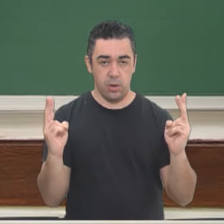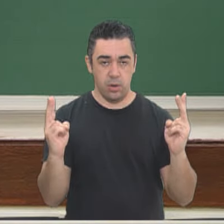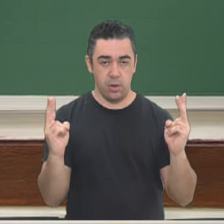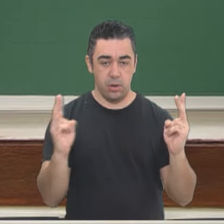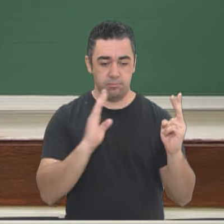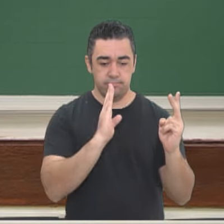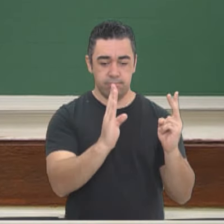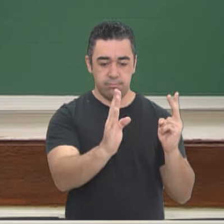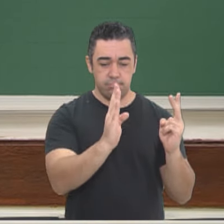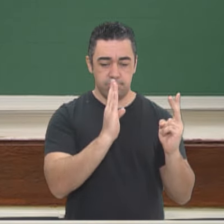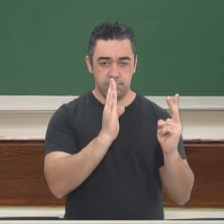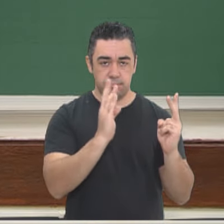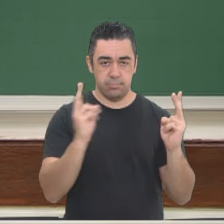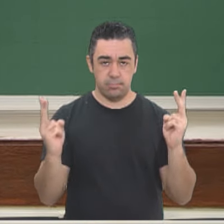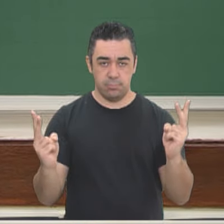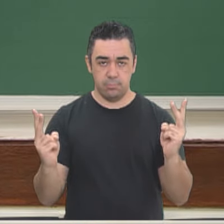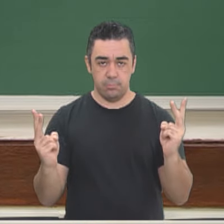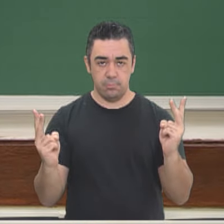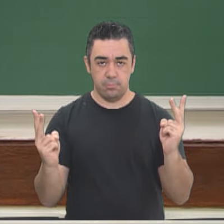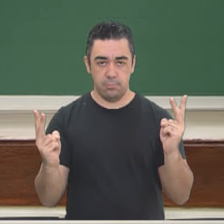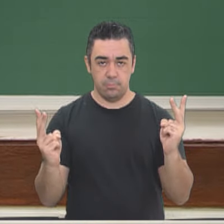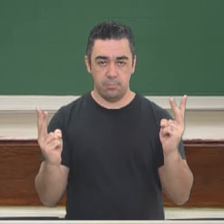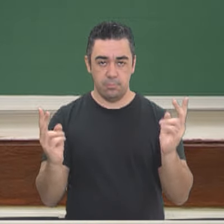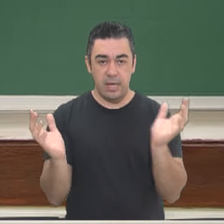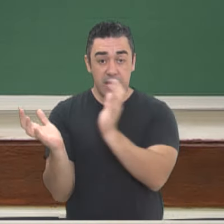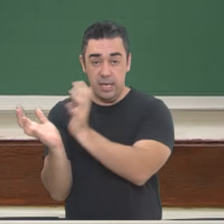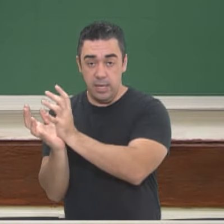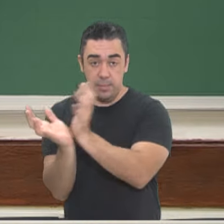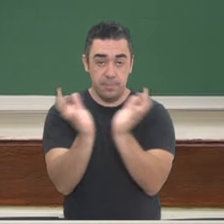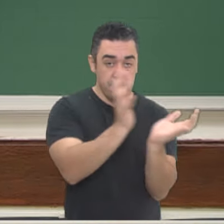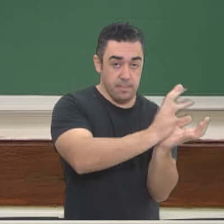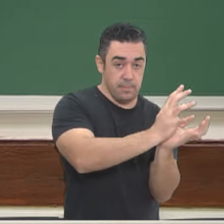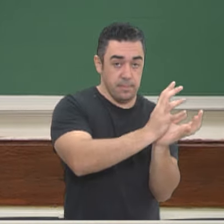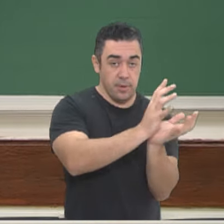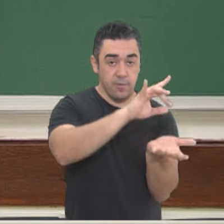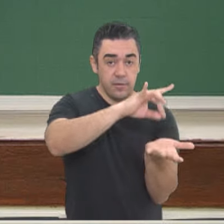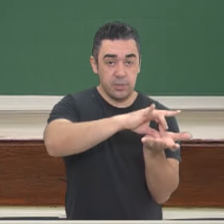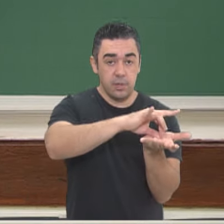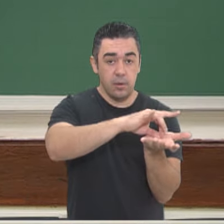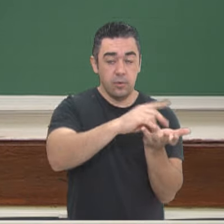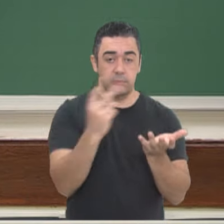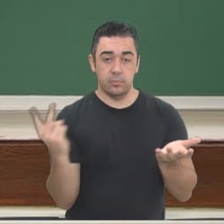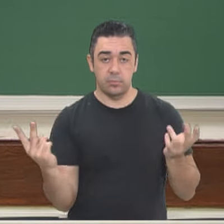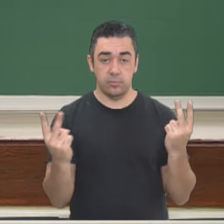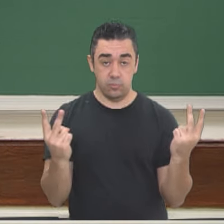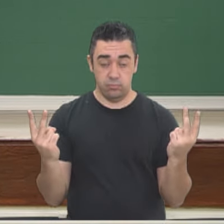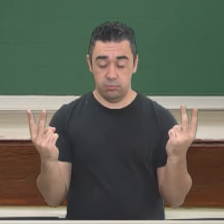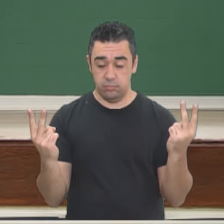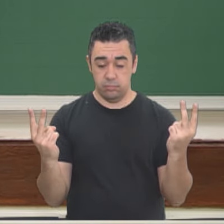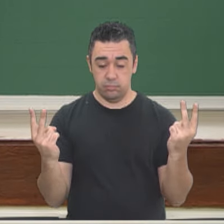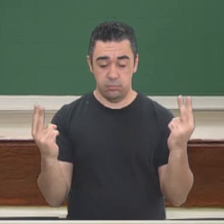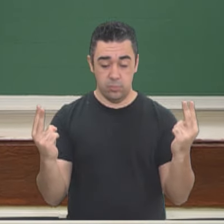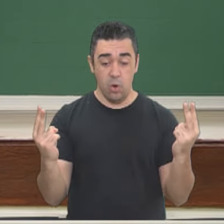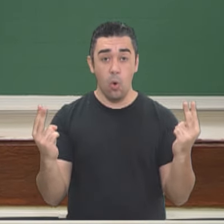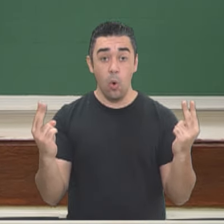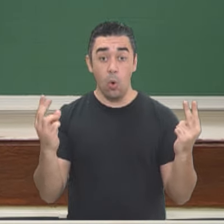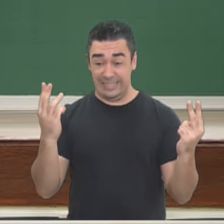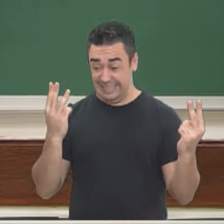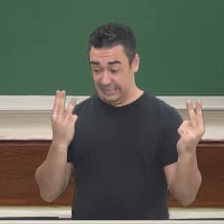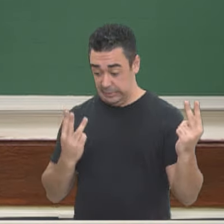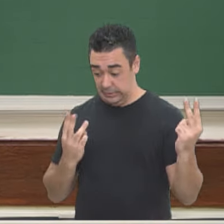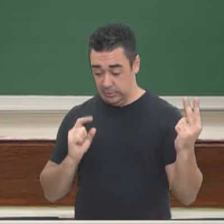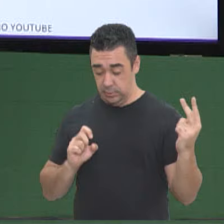o jogo é de equipe, 2 de cada lado. Quando é equipe oficial, né, fica 2 de cada lado. O terceiro jogador fica sentado